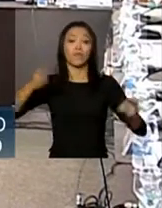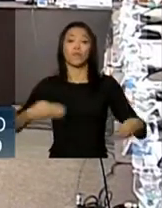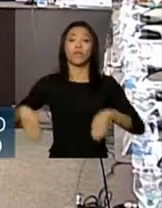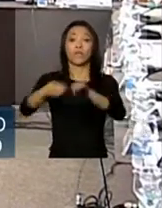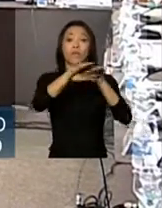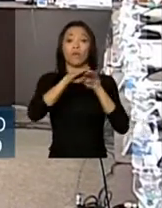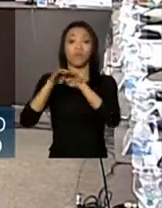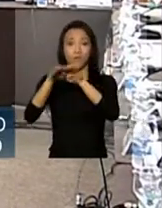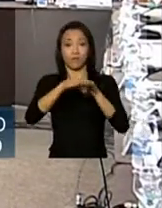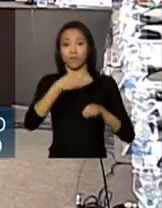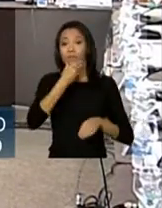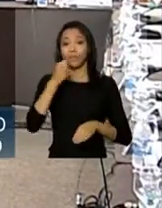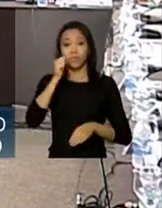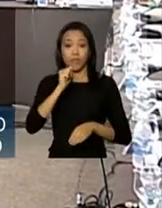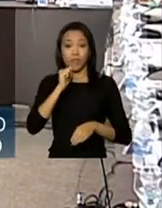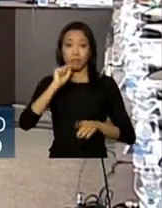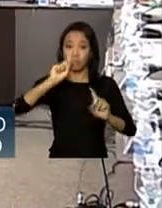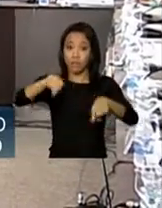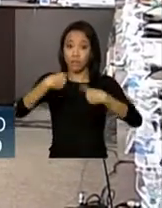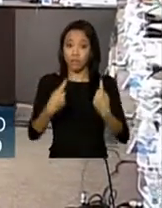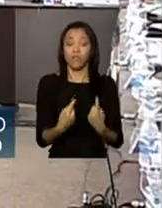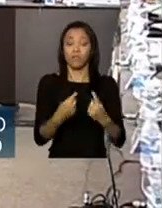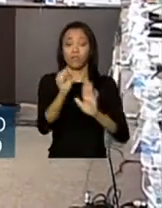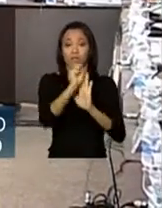século XXI.